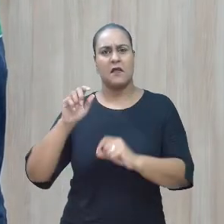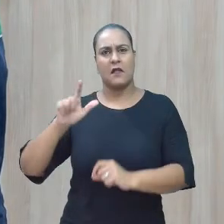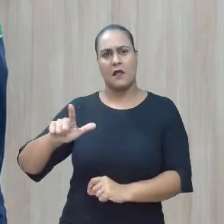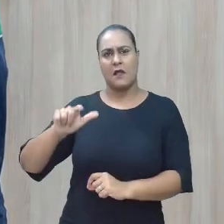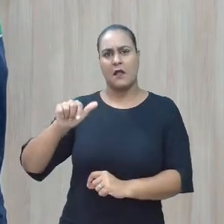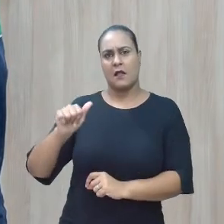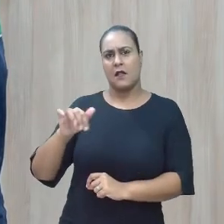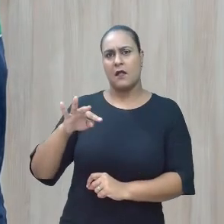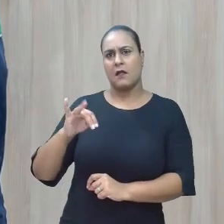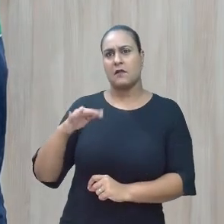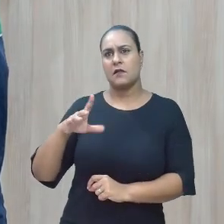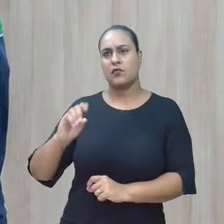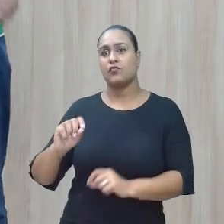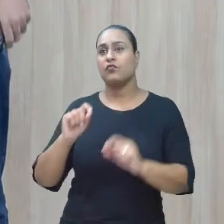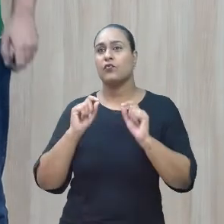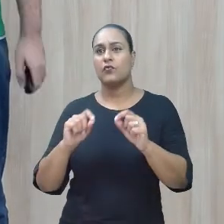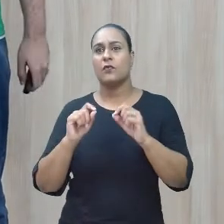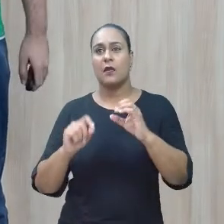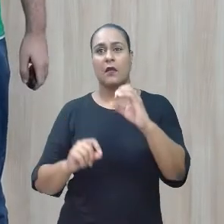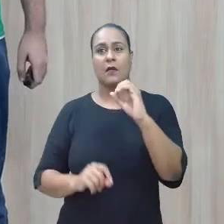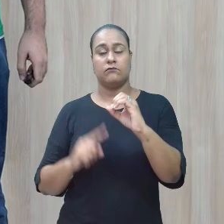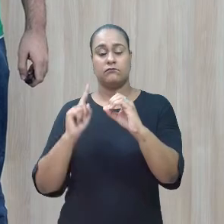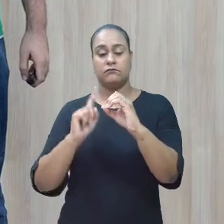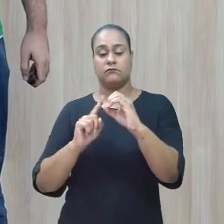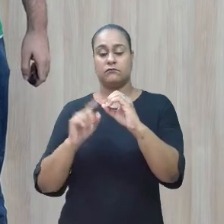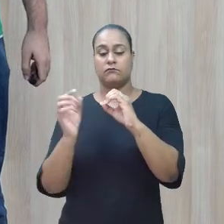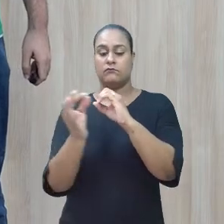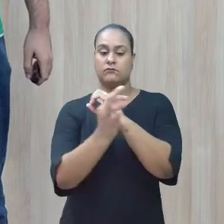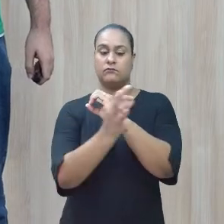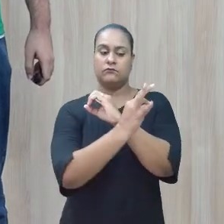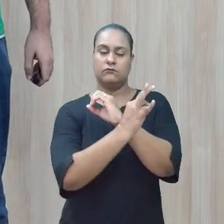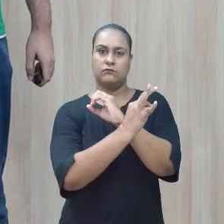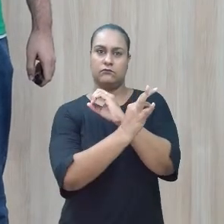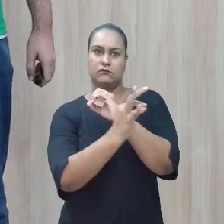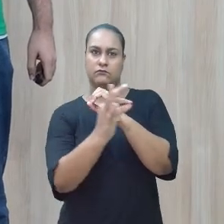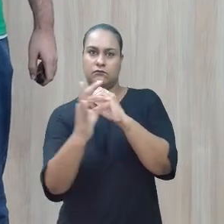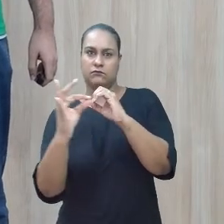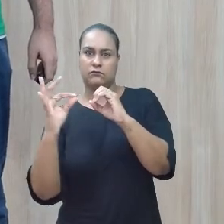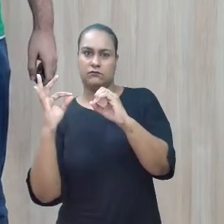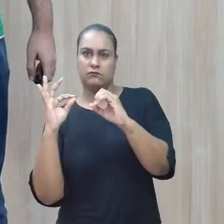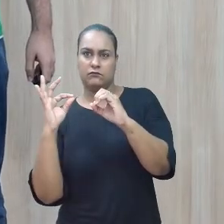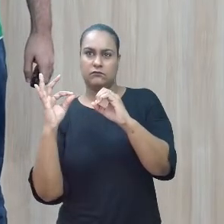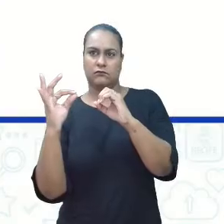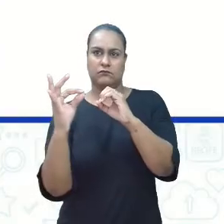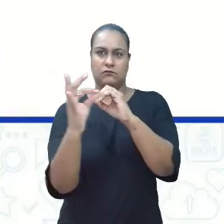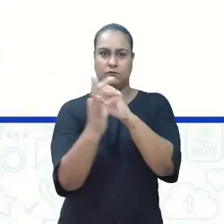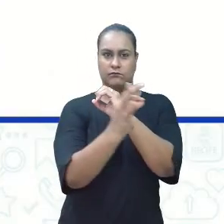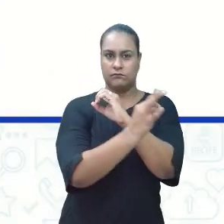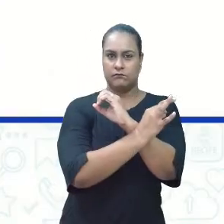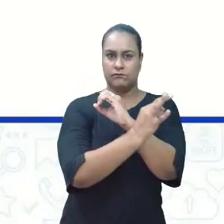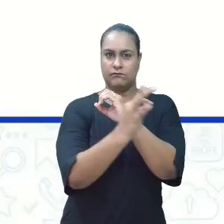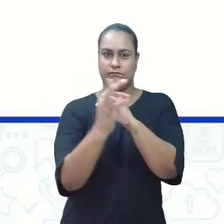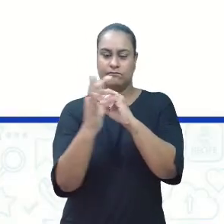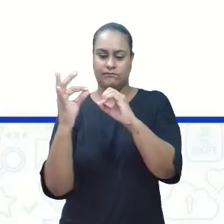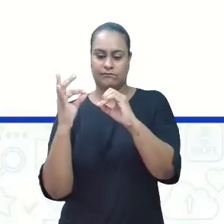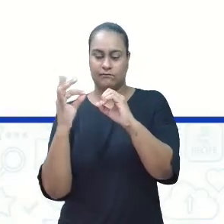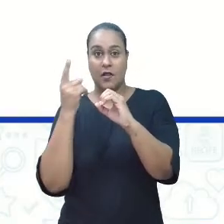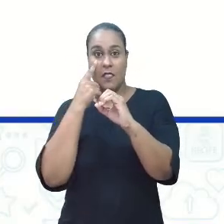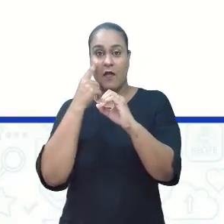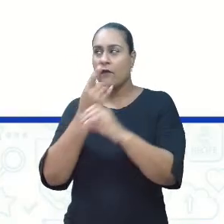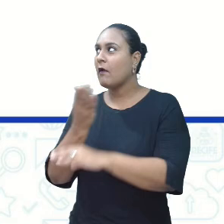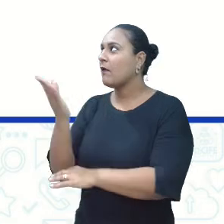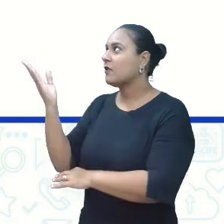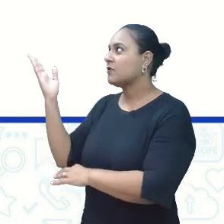entender direitinho? A latitude, ó, ela varia em relação ao paralelo do Equador. Como vocês estão vendo aí na sua